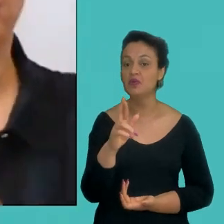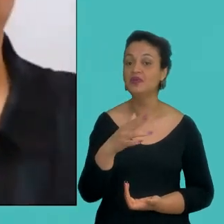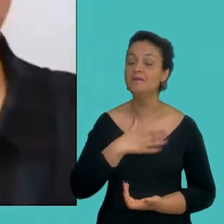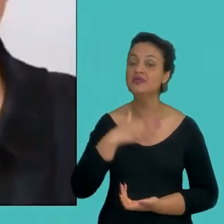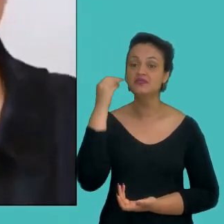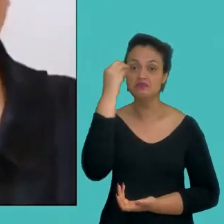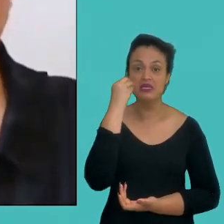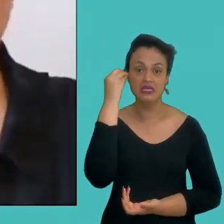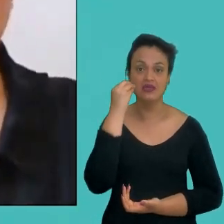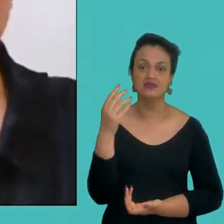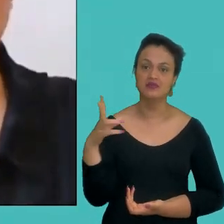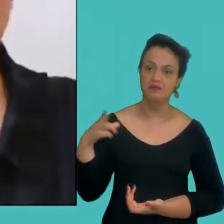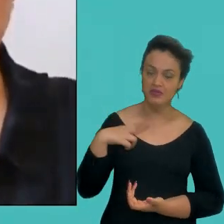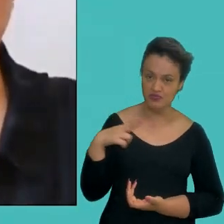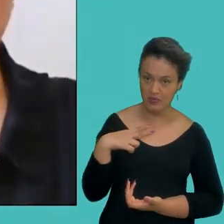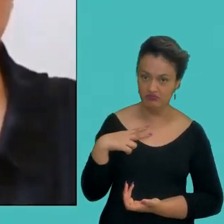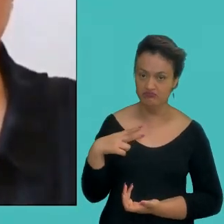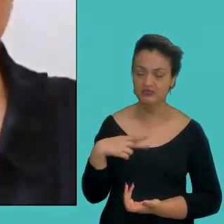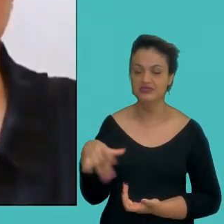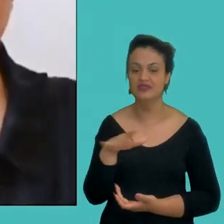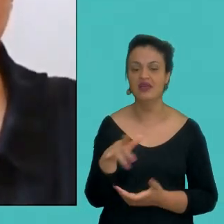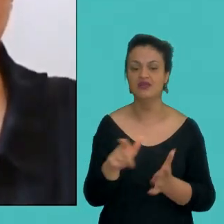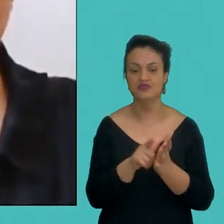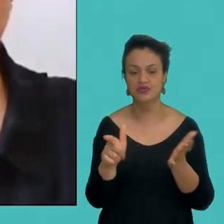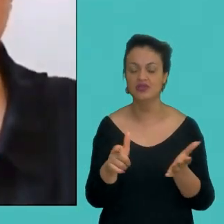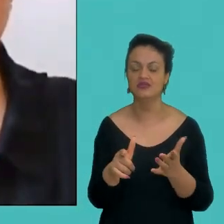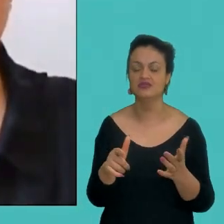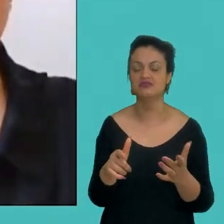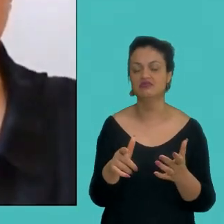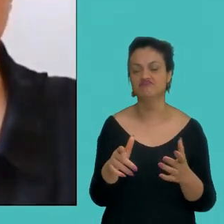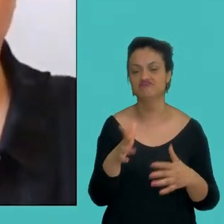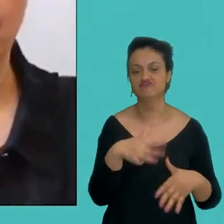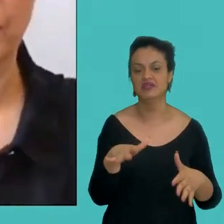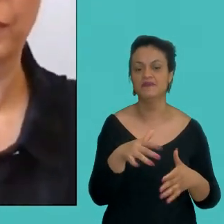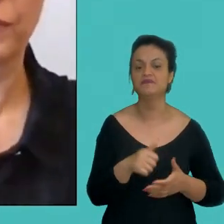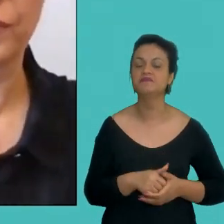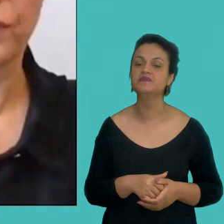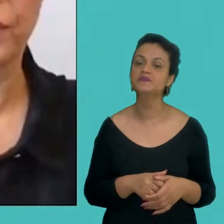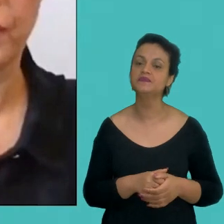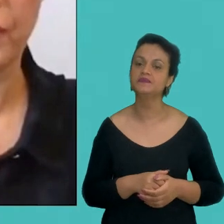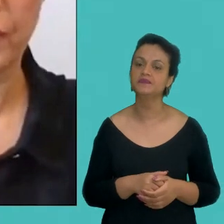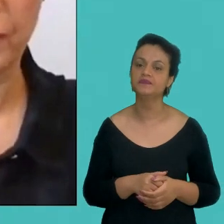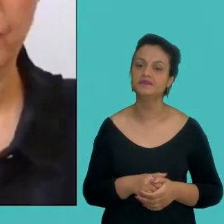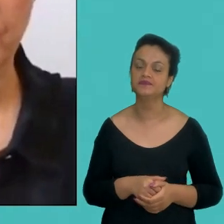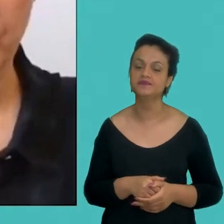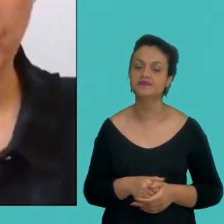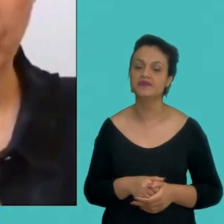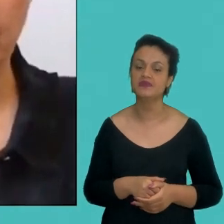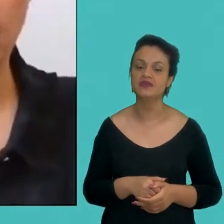dar para vocês rapidamente a minha experiência pessoal como jornalista há 52 anos nessa praia.